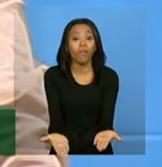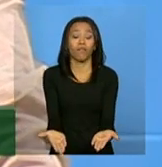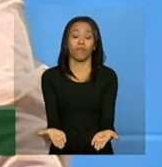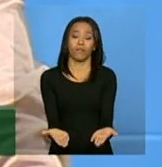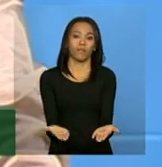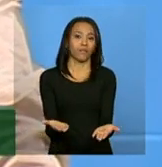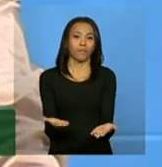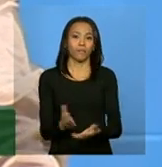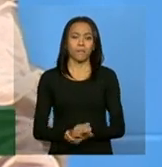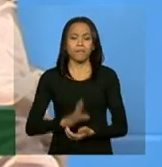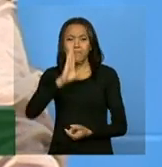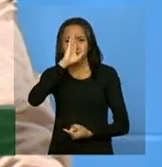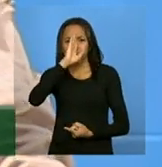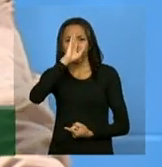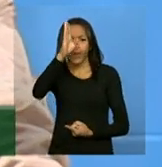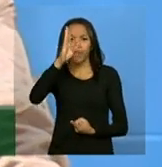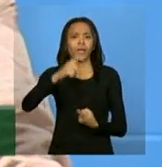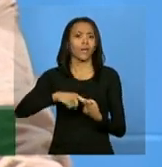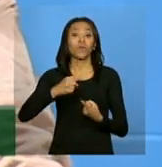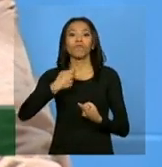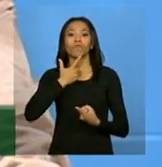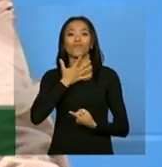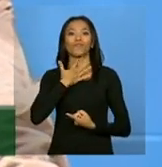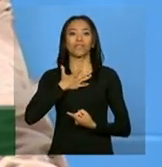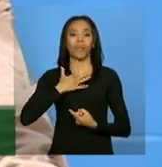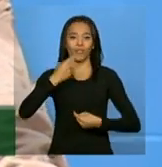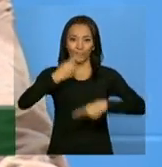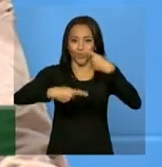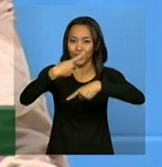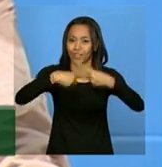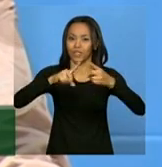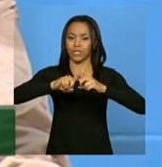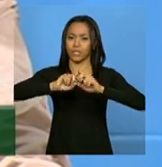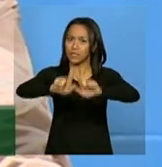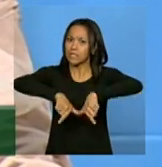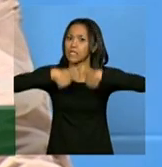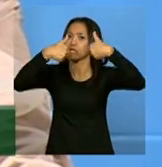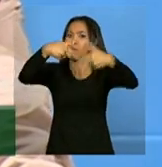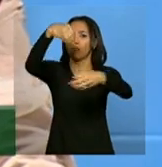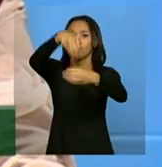com uma grande prioridade e vontade política, com ação social.